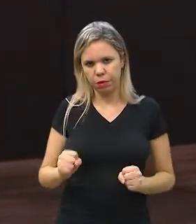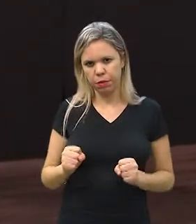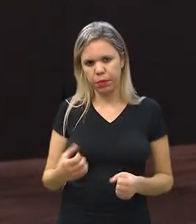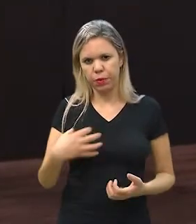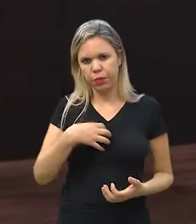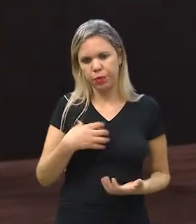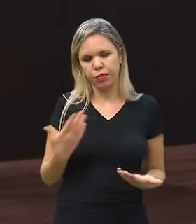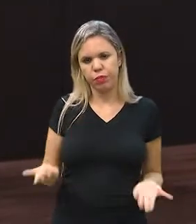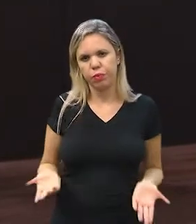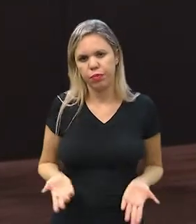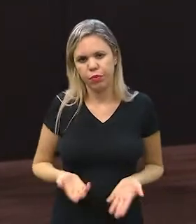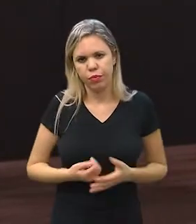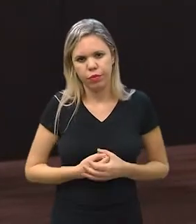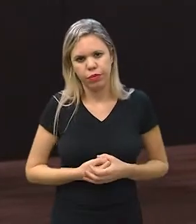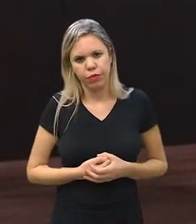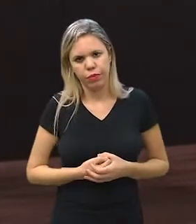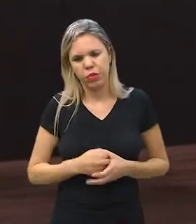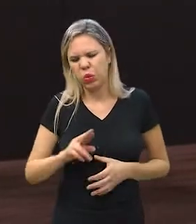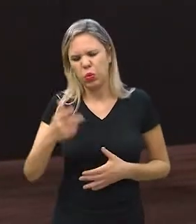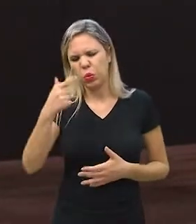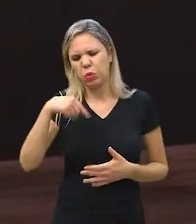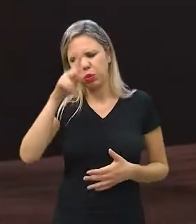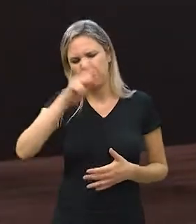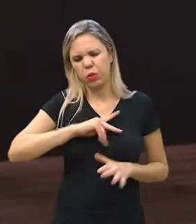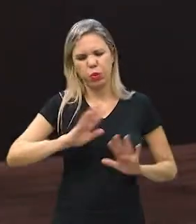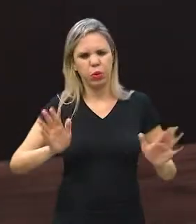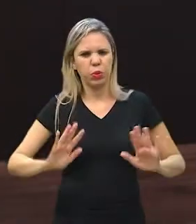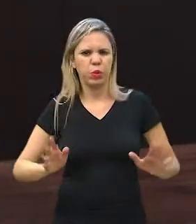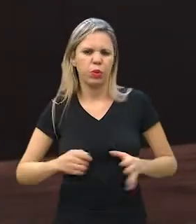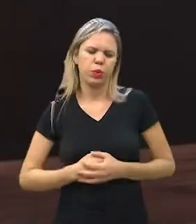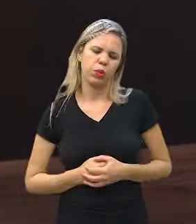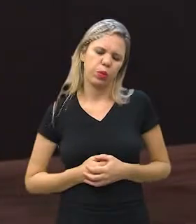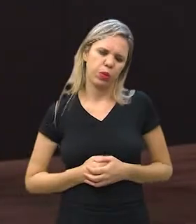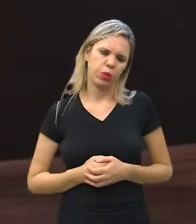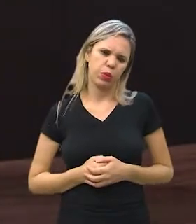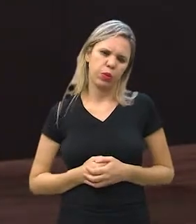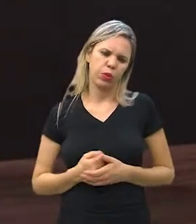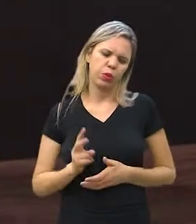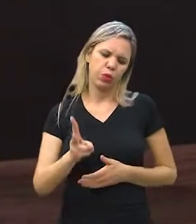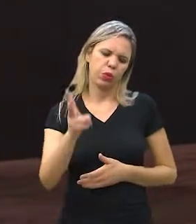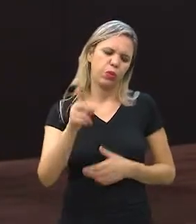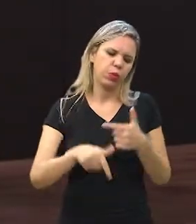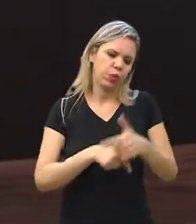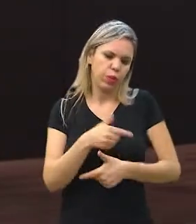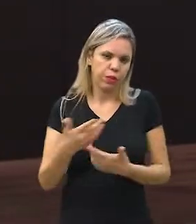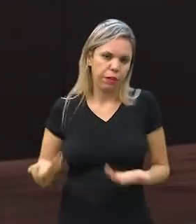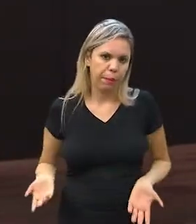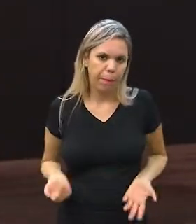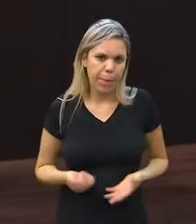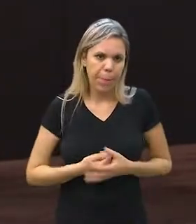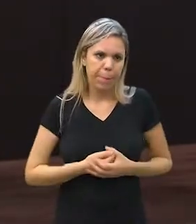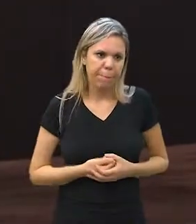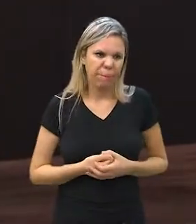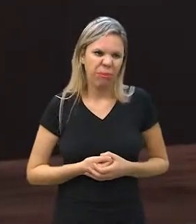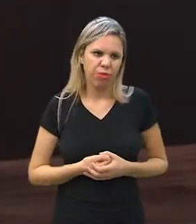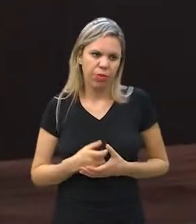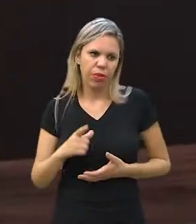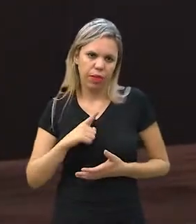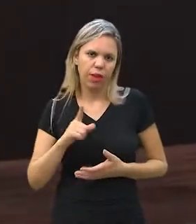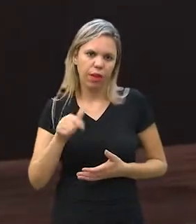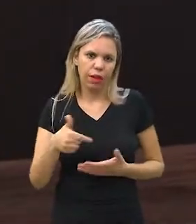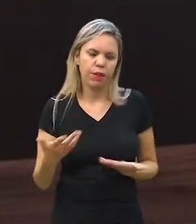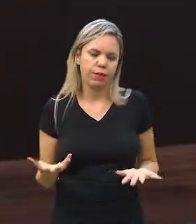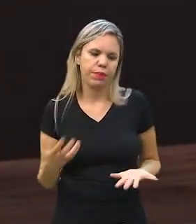assistindo e também possa se sentir assim, olha, isso não é para mim, isso é, vou continuar aqui no meu